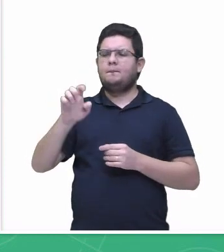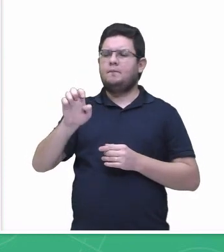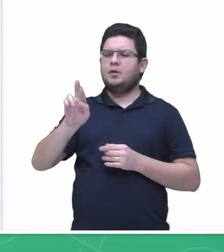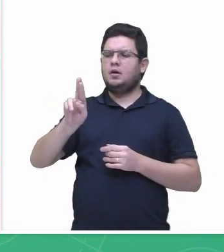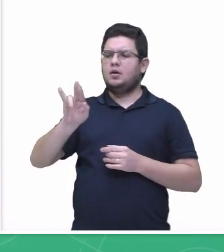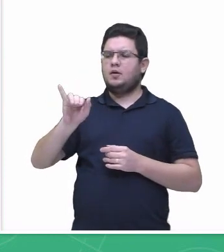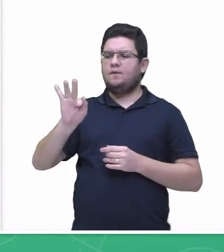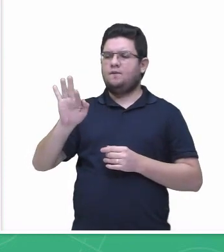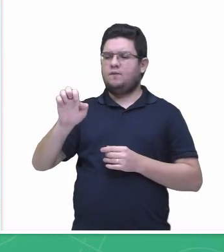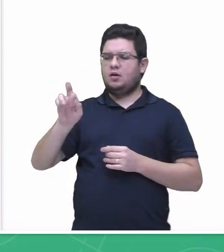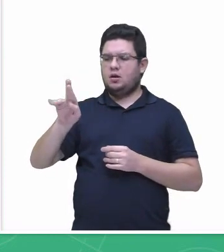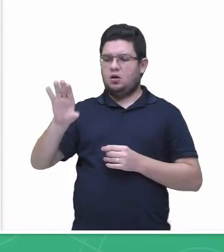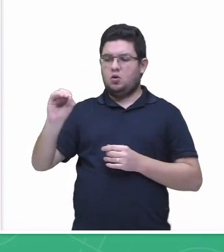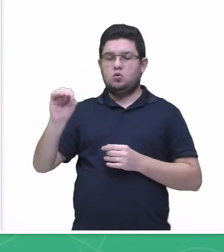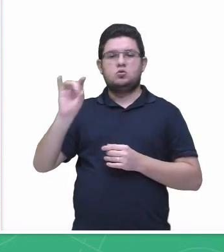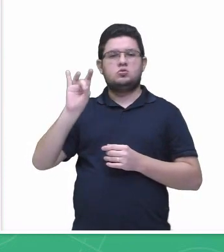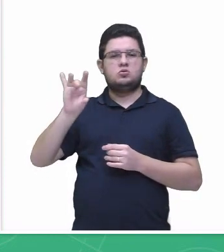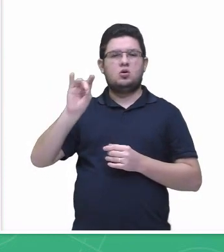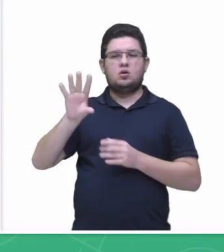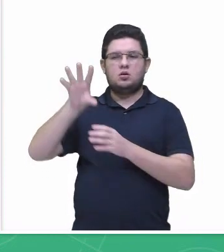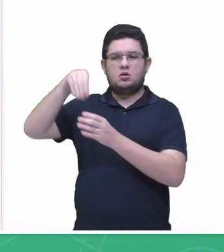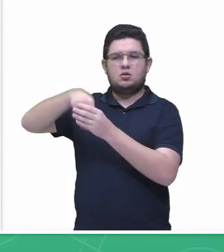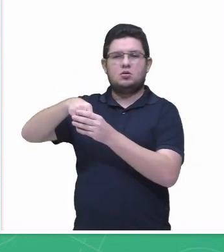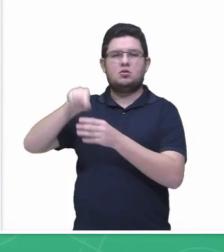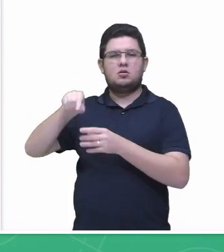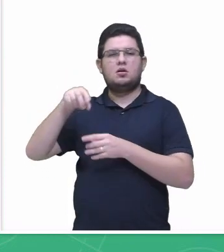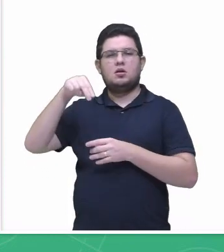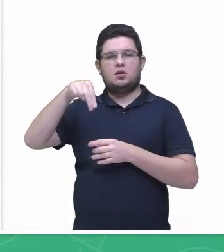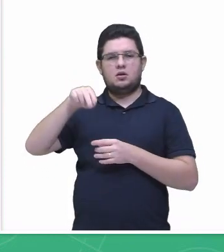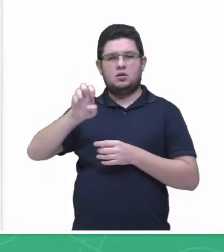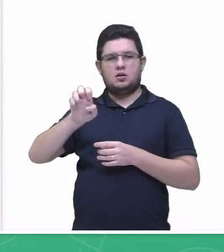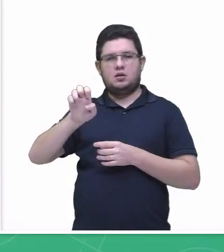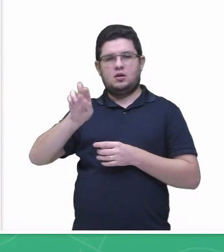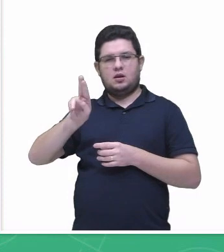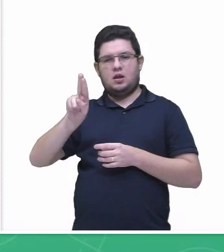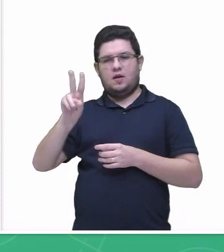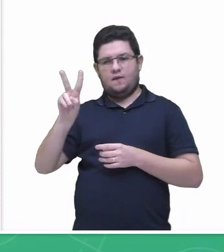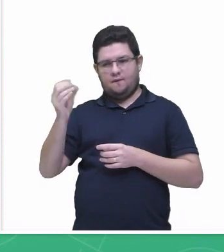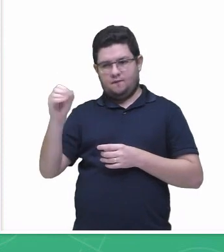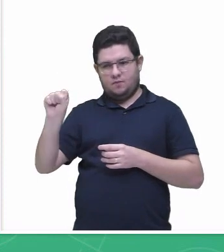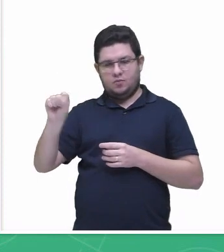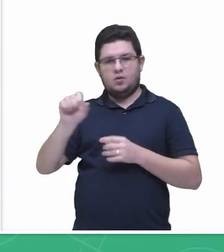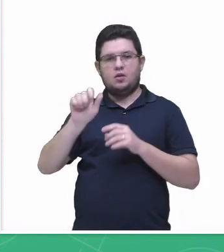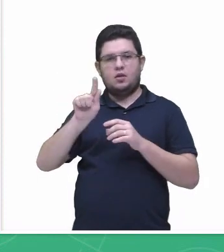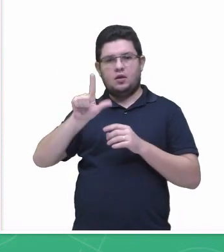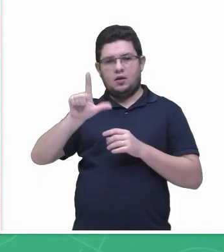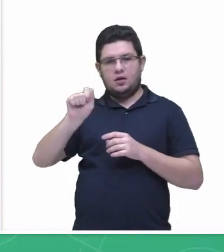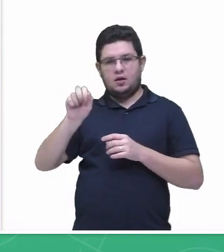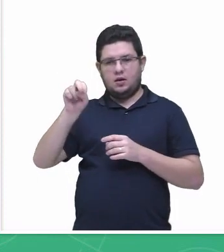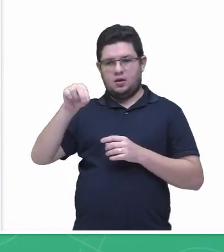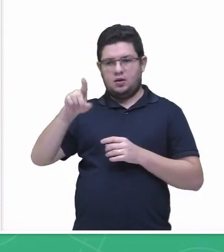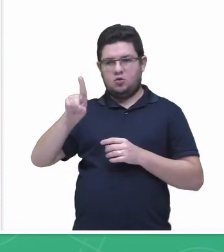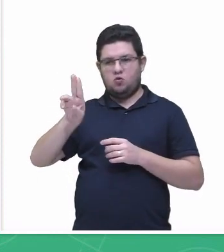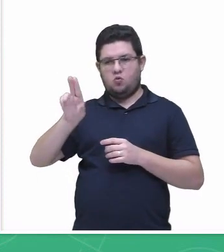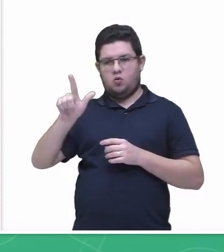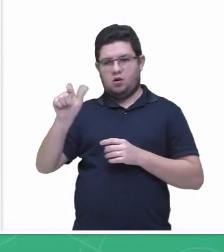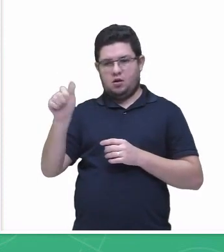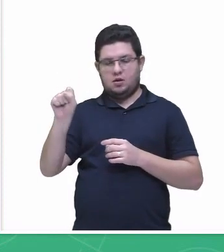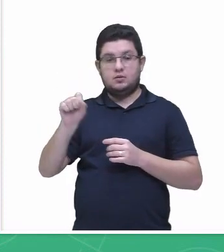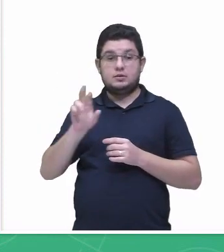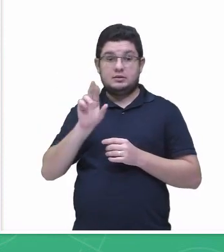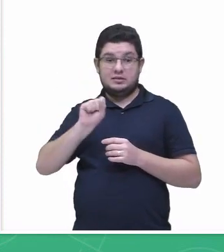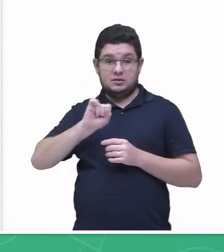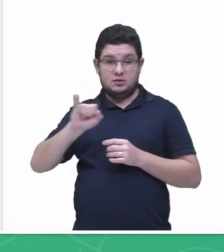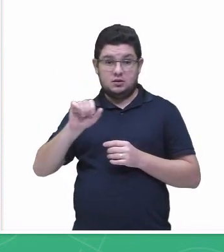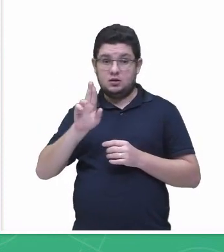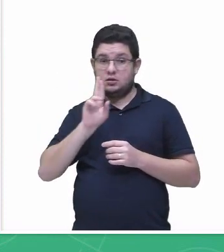periférico, já sabe que o periférico é composto aí por nervos e glândulos, tá? Então, quem marcou aí a alternativa C acertou, parabéns aí